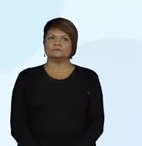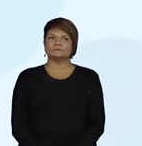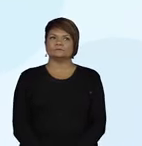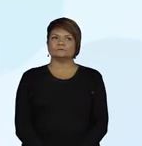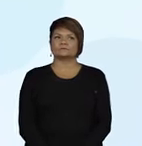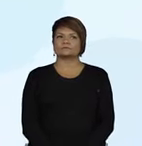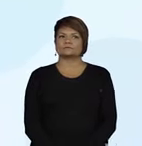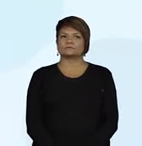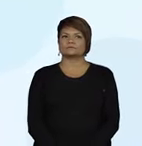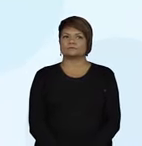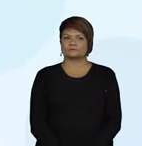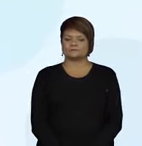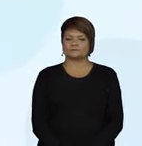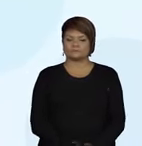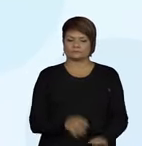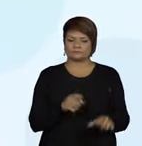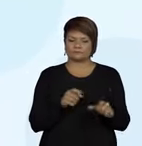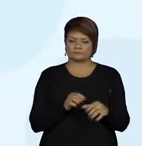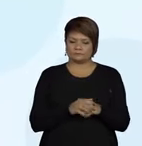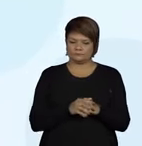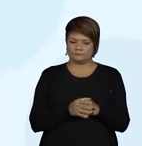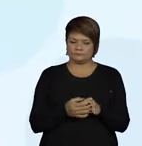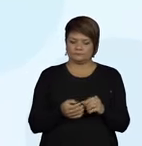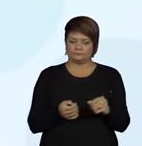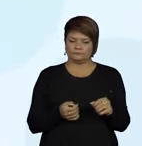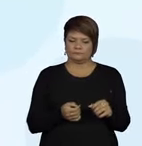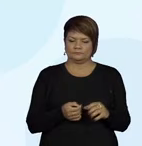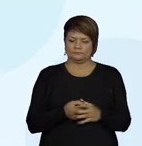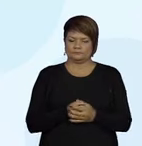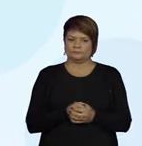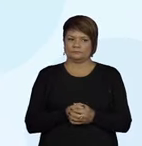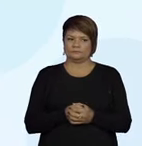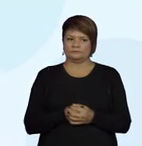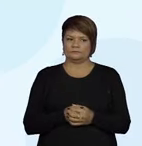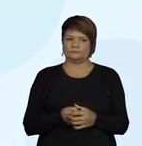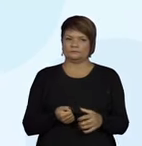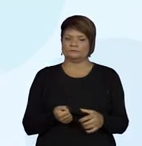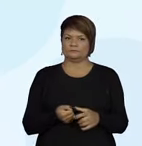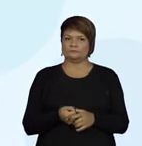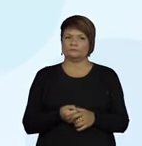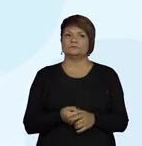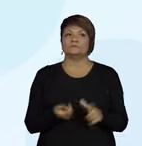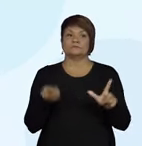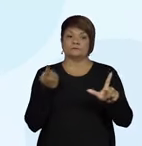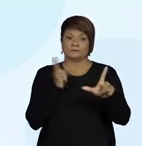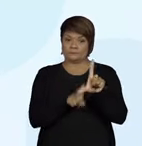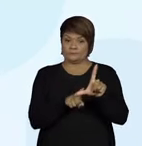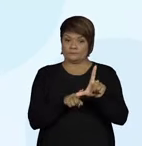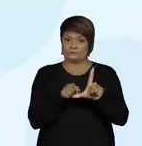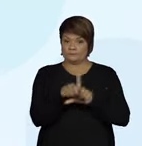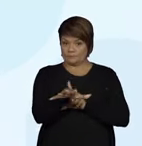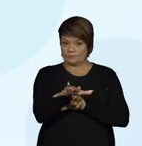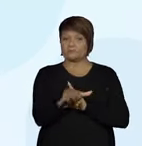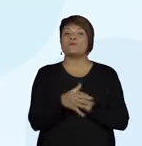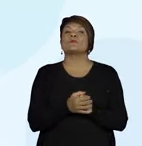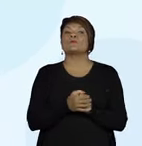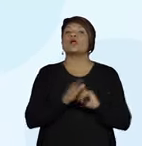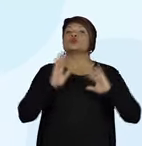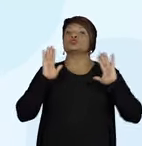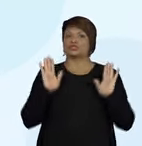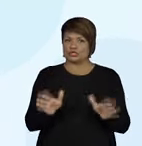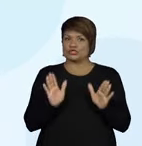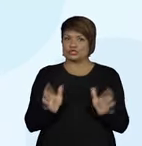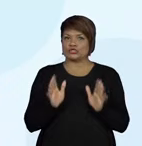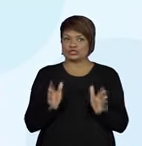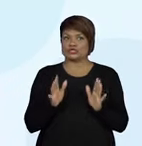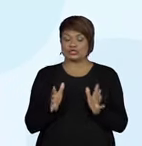vou pegar o marca-texto e vou marcando para vocês, tá bom? Os YouTubers já são a nova